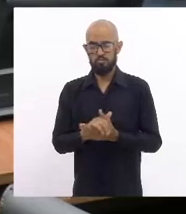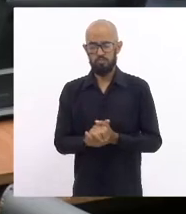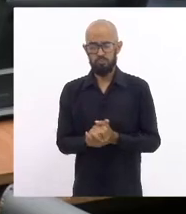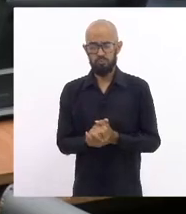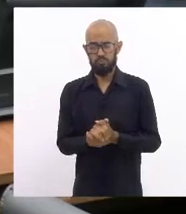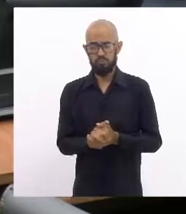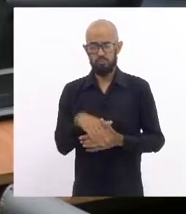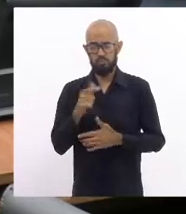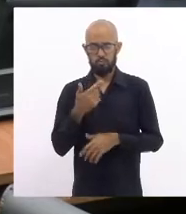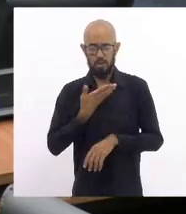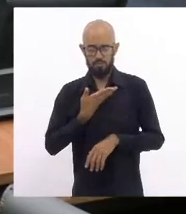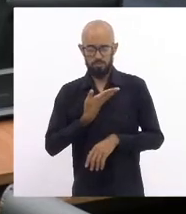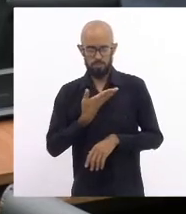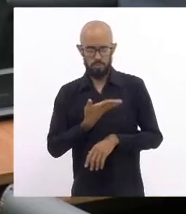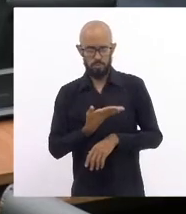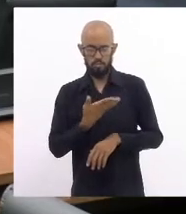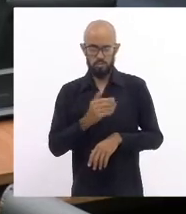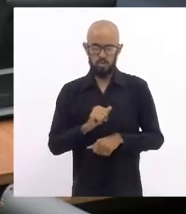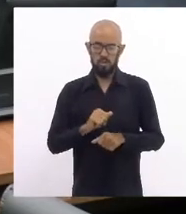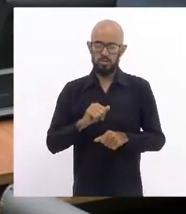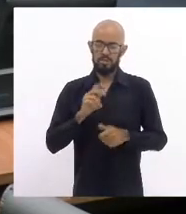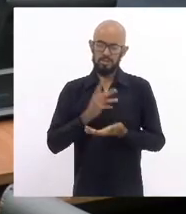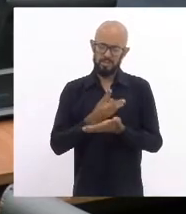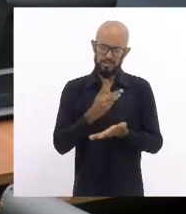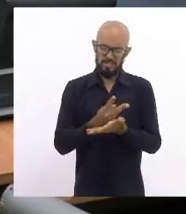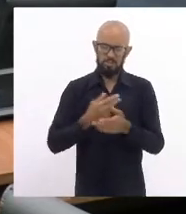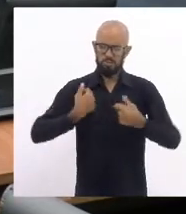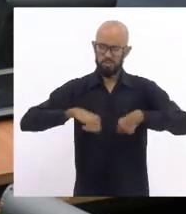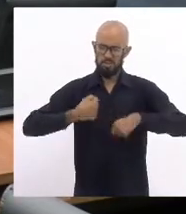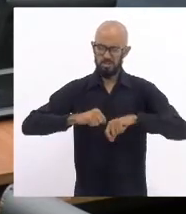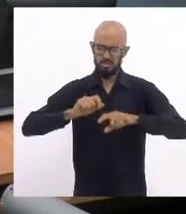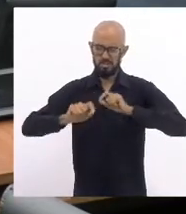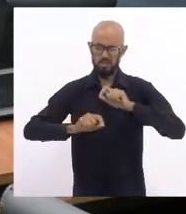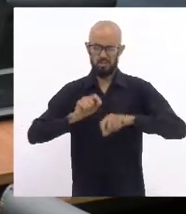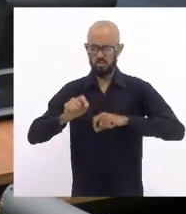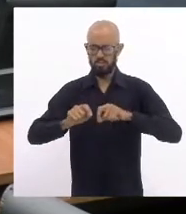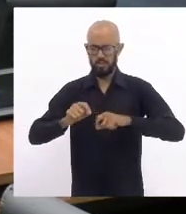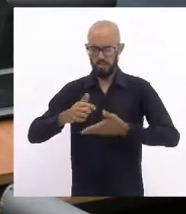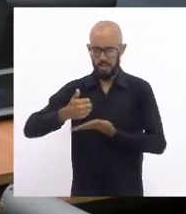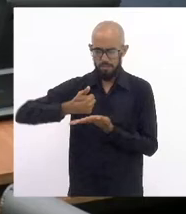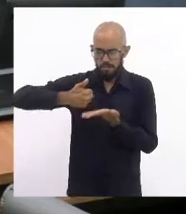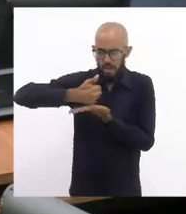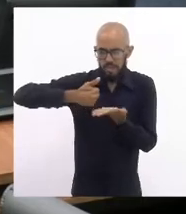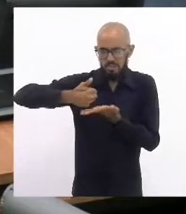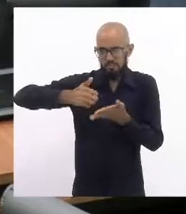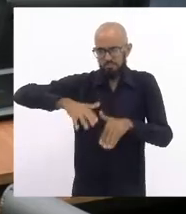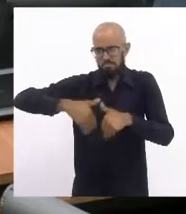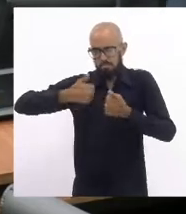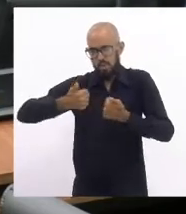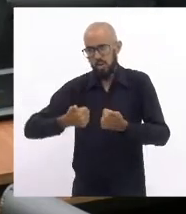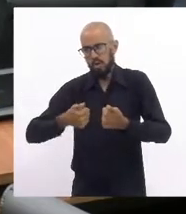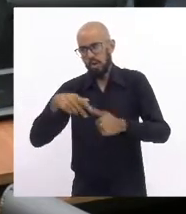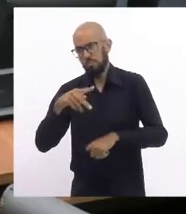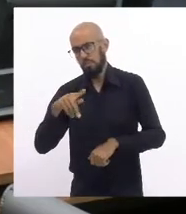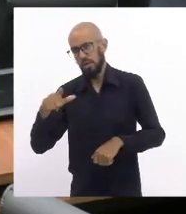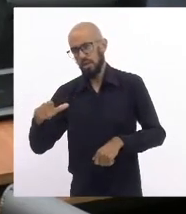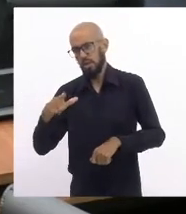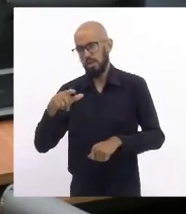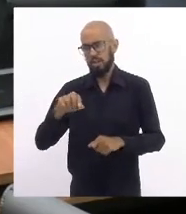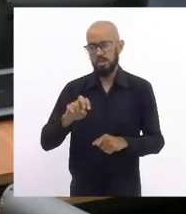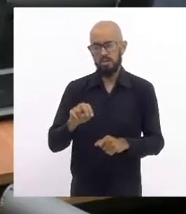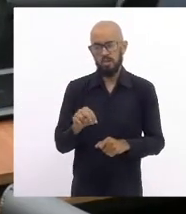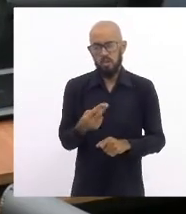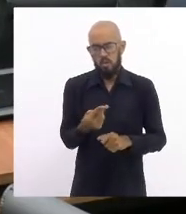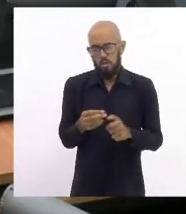um colega, de uma colega, sempre deve ter como premissa melhorar esse projeto,